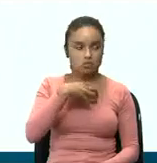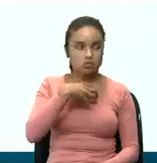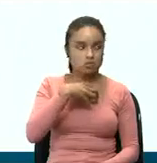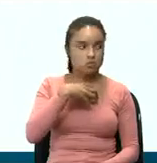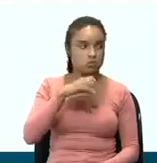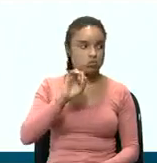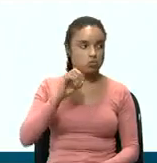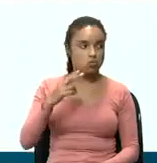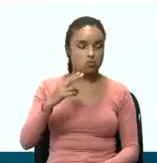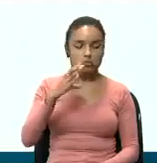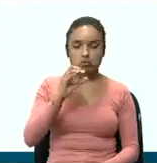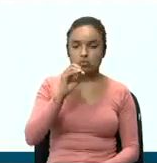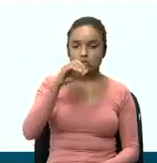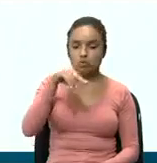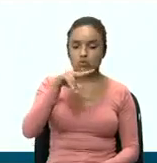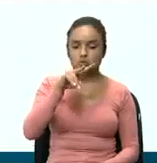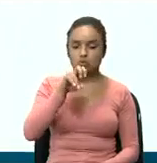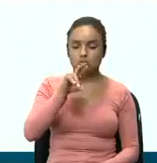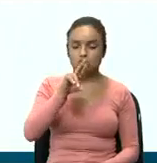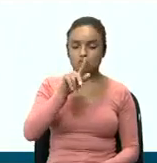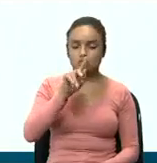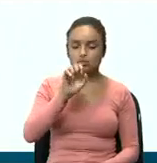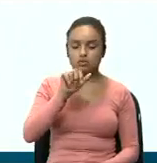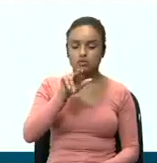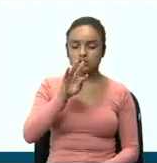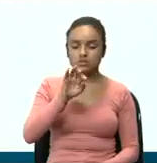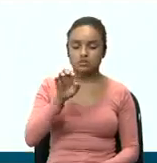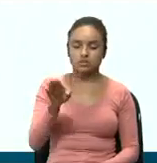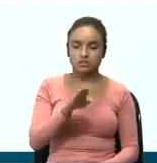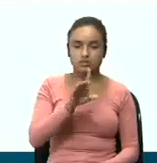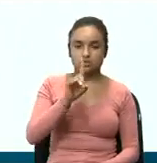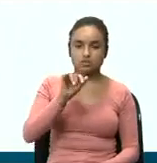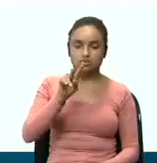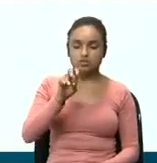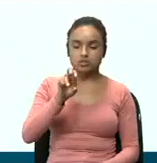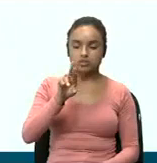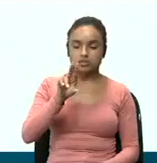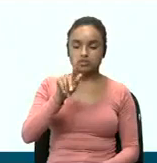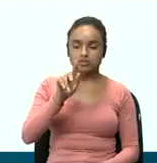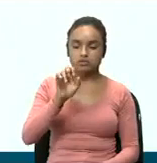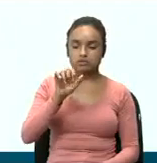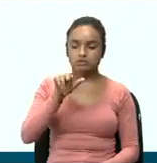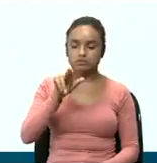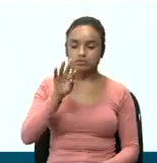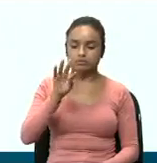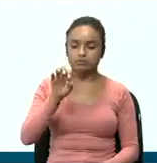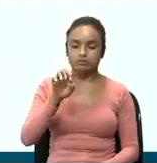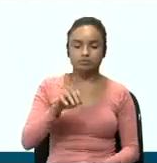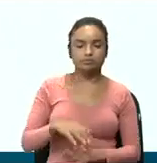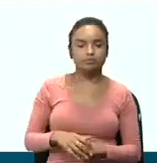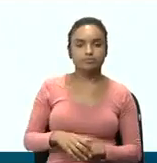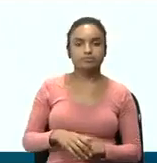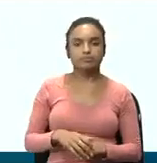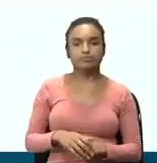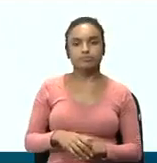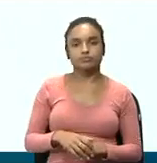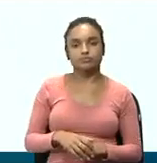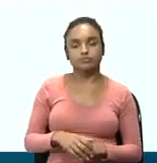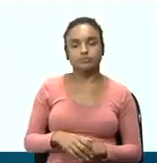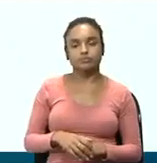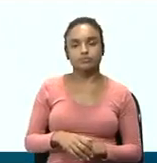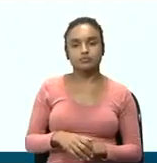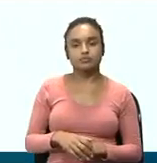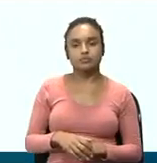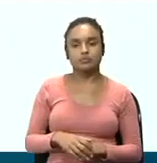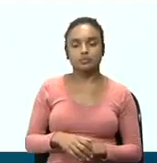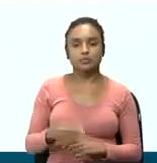é convergente. No teste da integral, o que nós vamos fazer? No teste da integral,